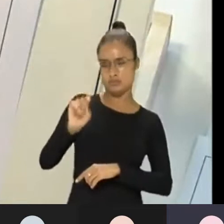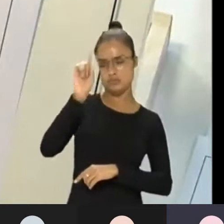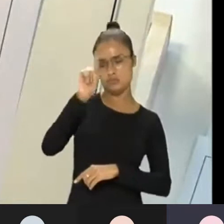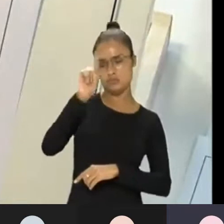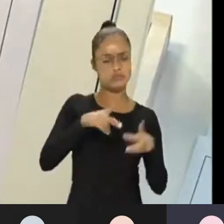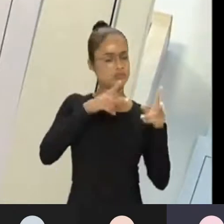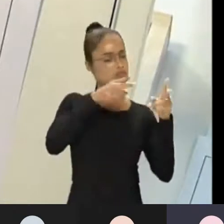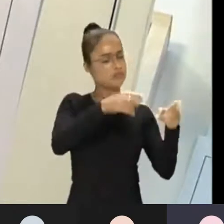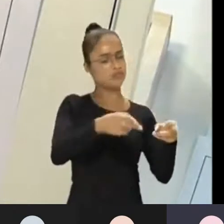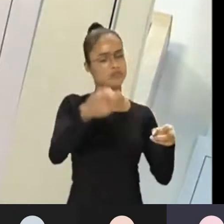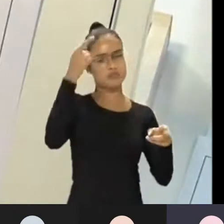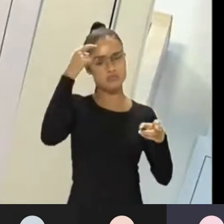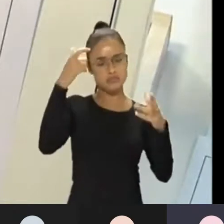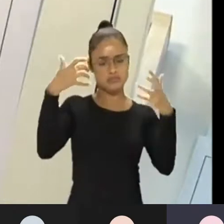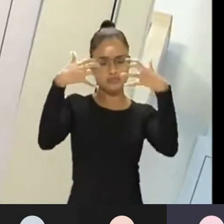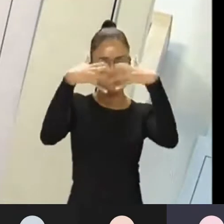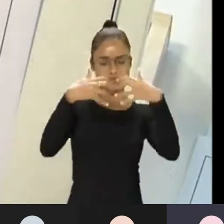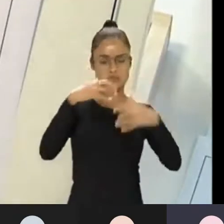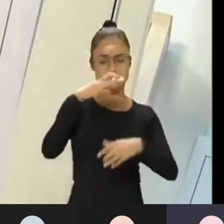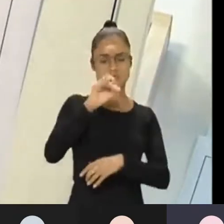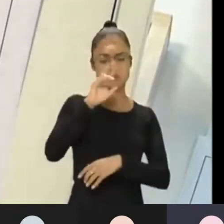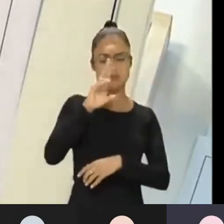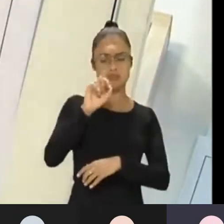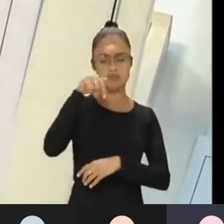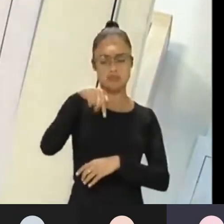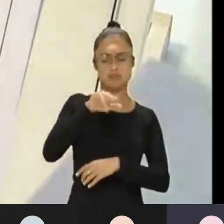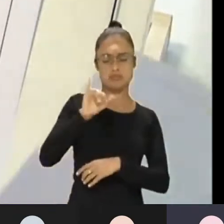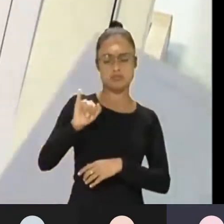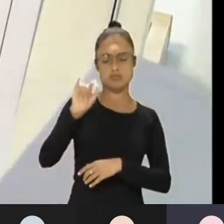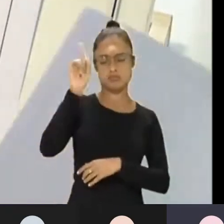Esse é o mesmo raciocínio para fazer o croquis, quando eu falei que